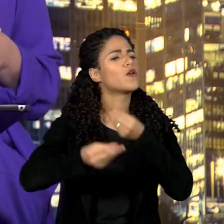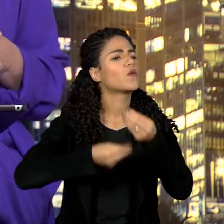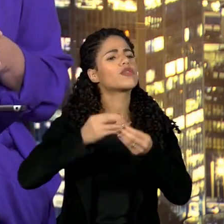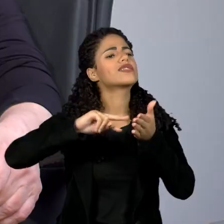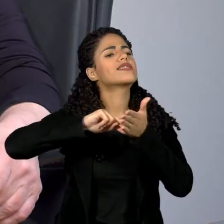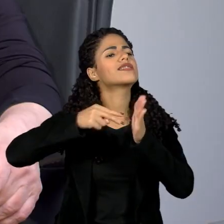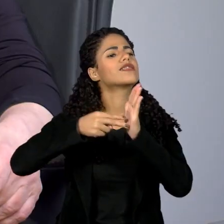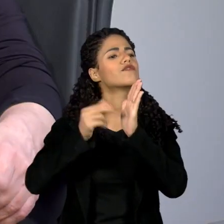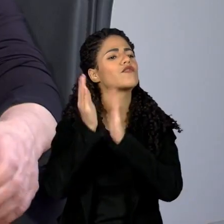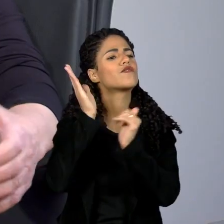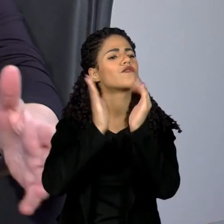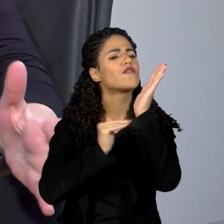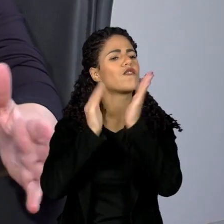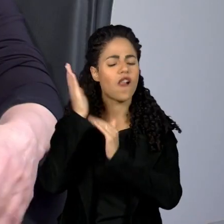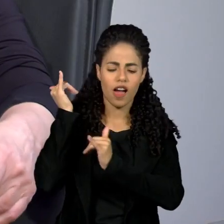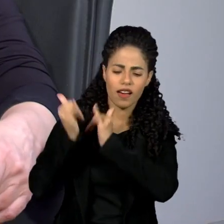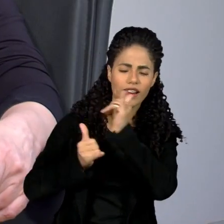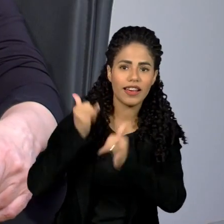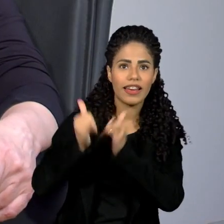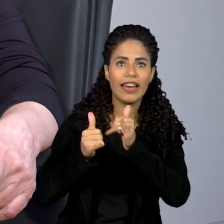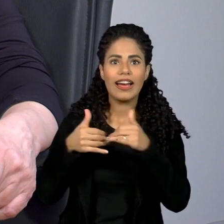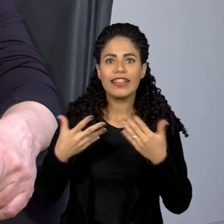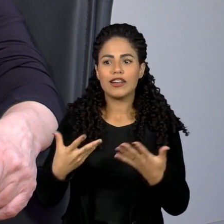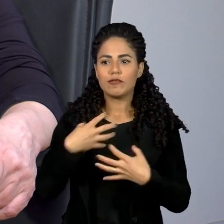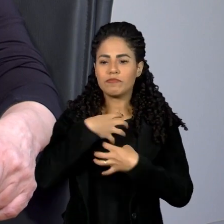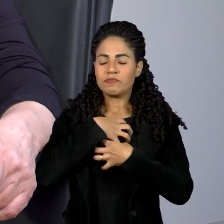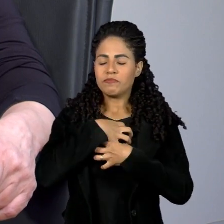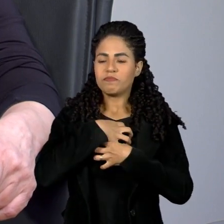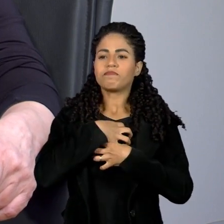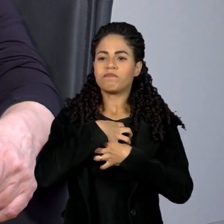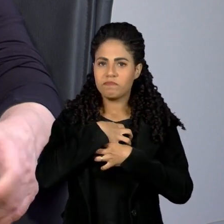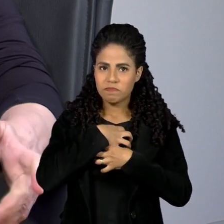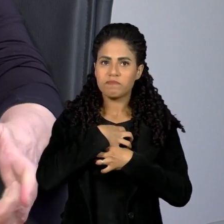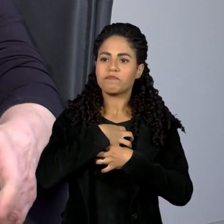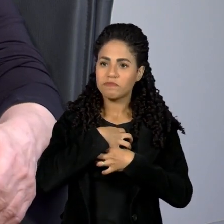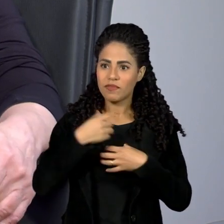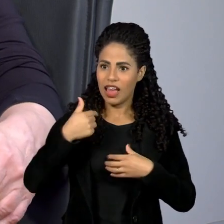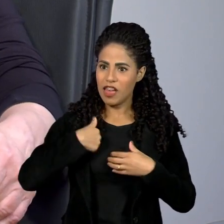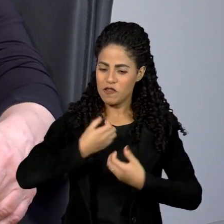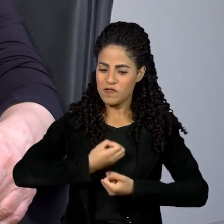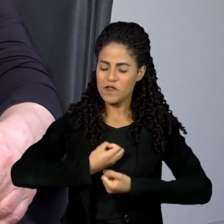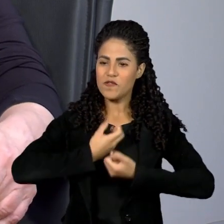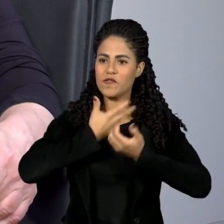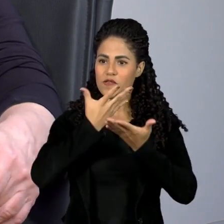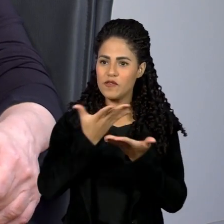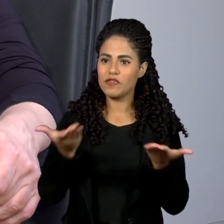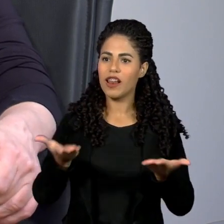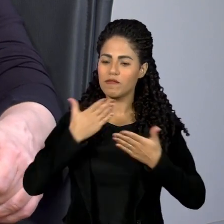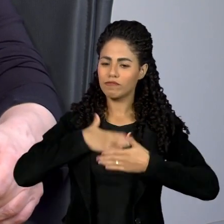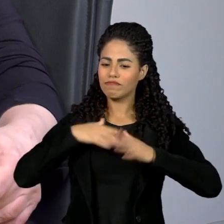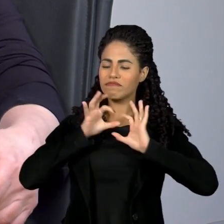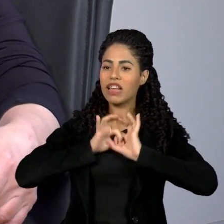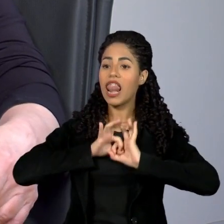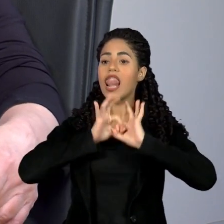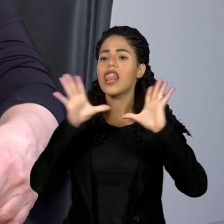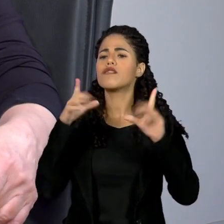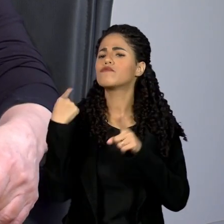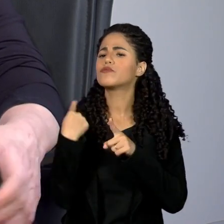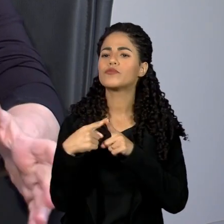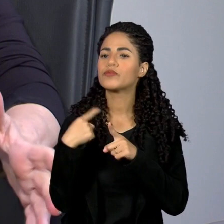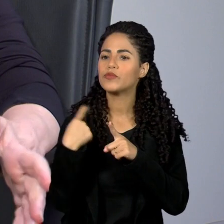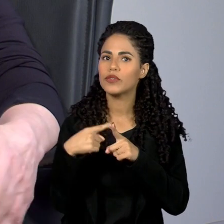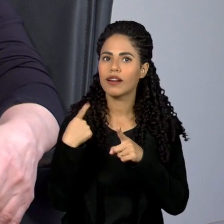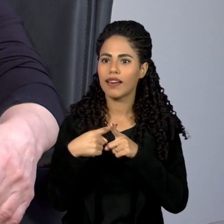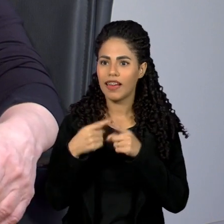folclore? Eu vou me sentir assim, vou me permitir ficar à vontade, porque